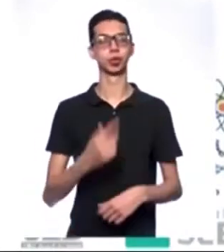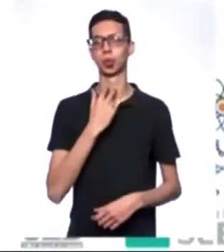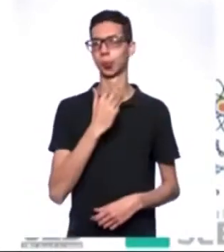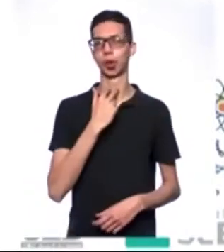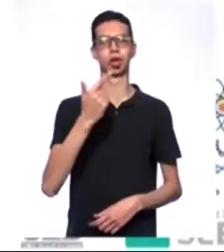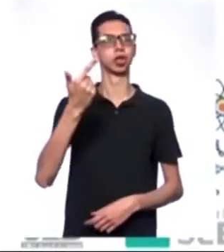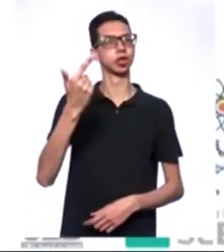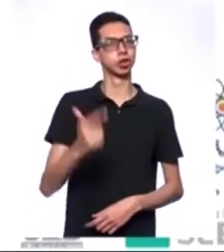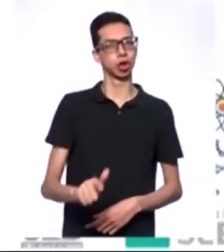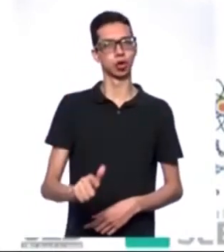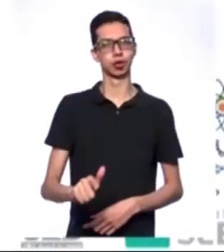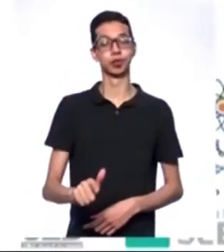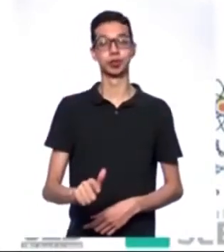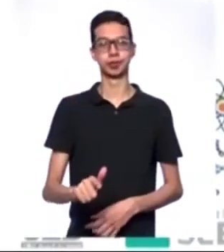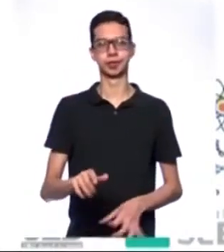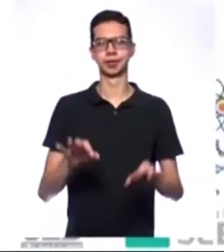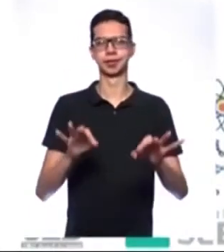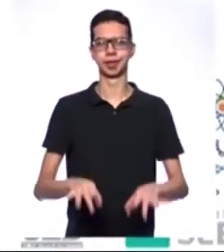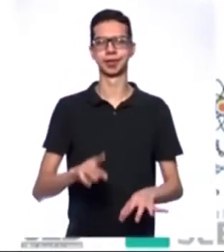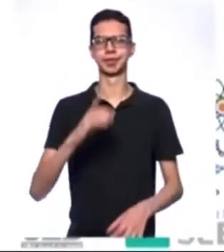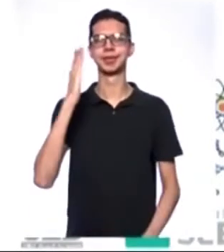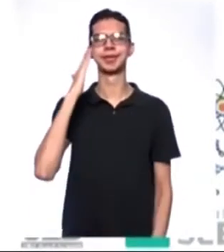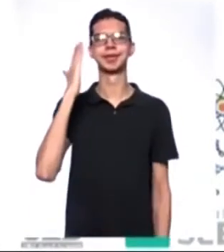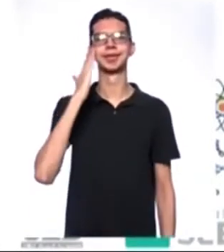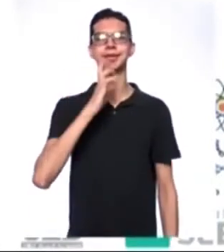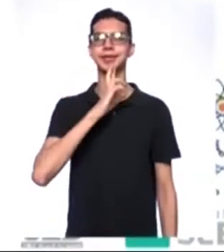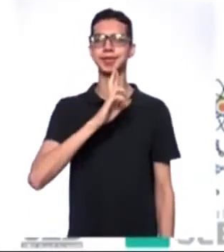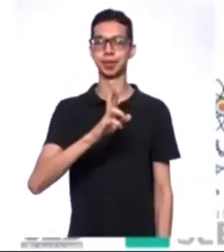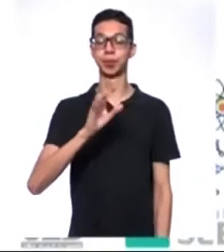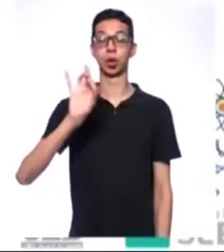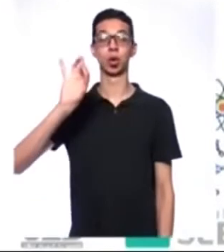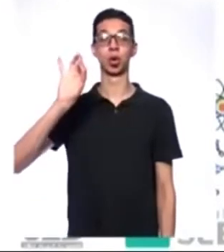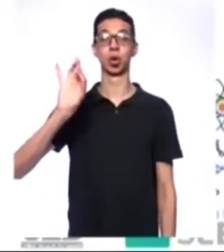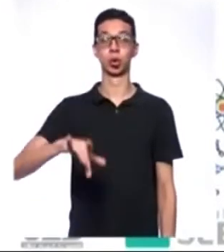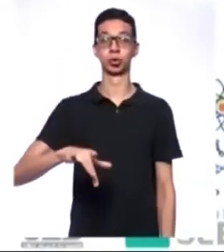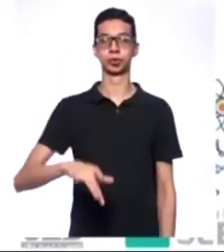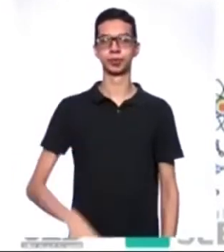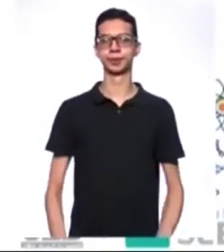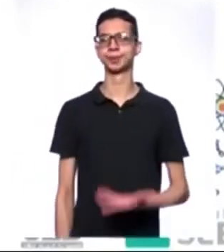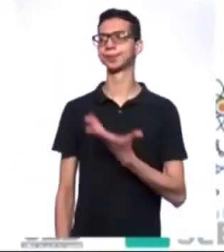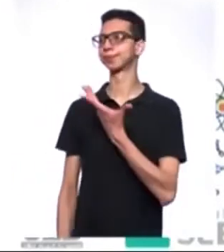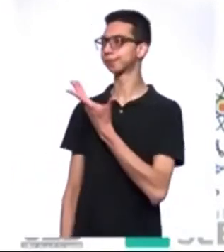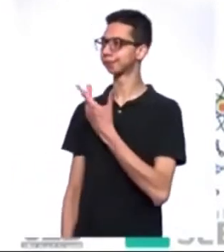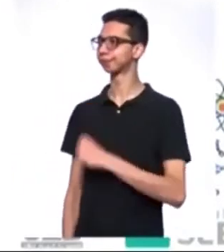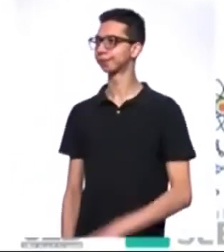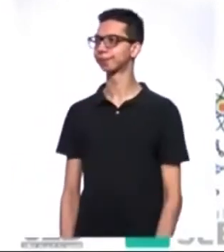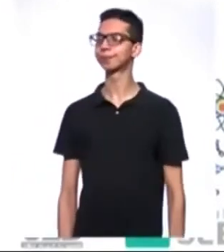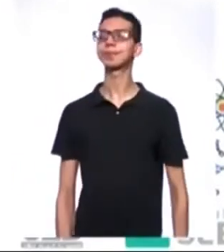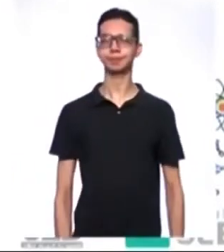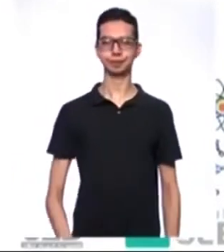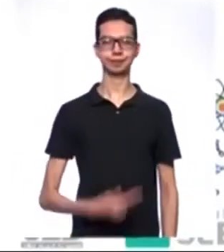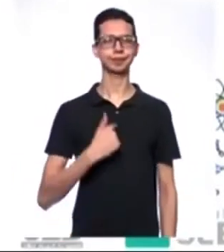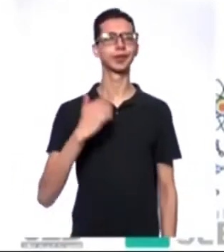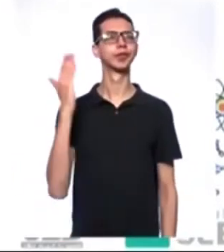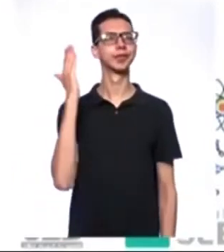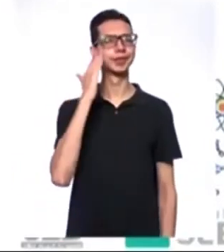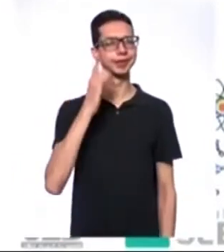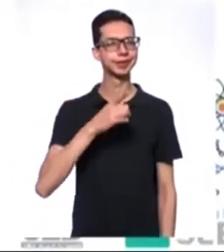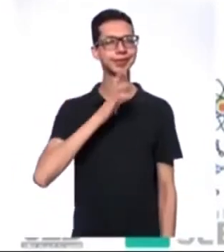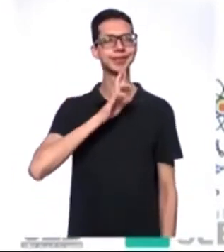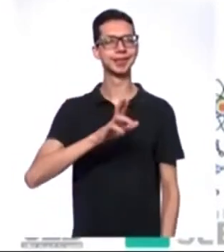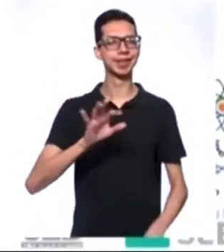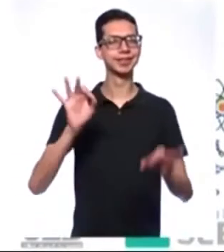repetir e com certeza você sabe responder a última casinha É eu sei que você tá respondendo